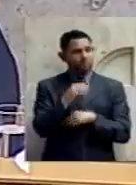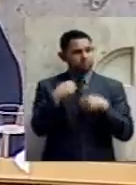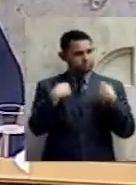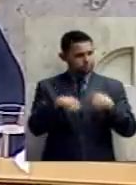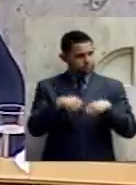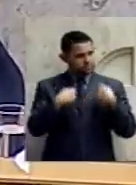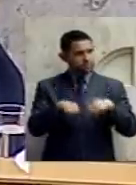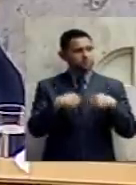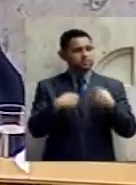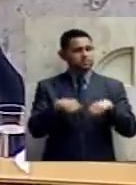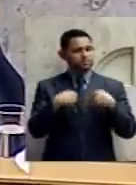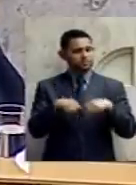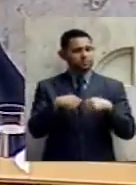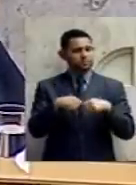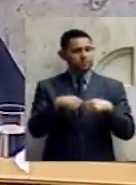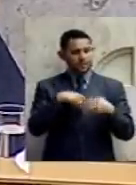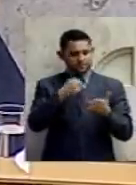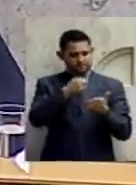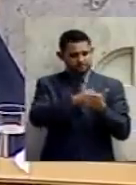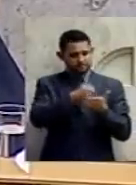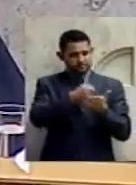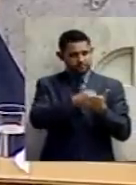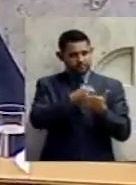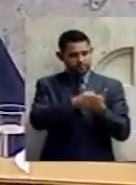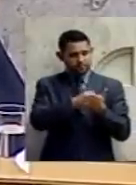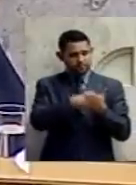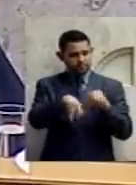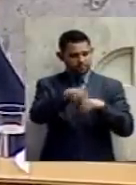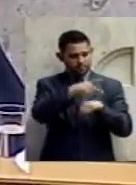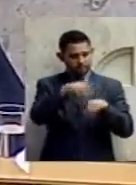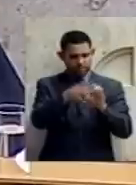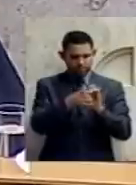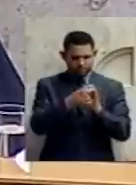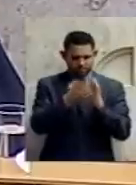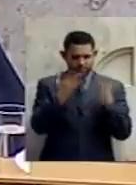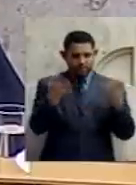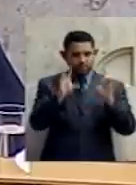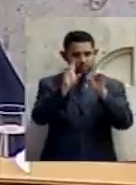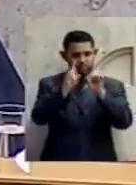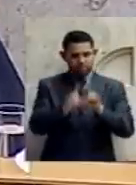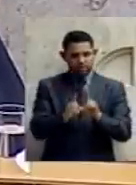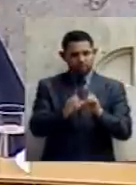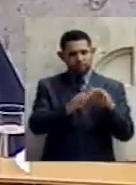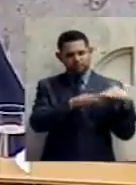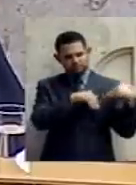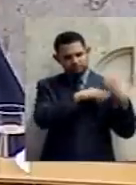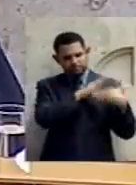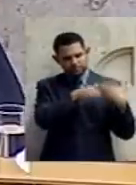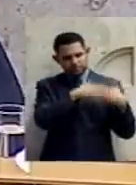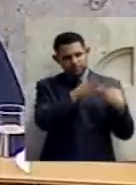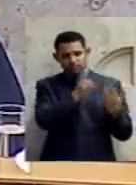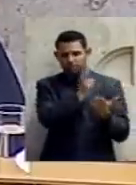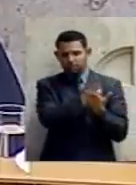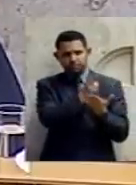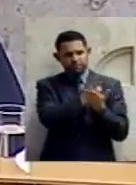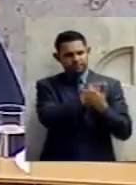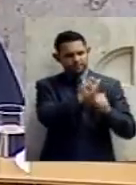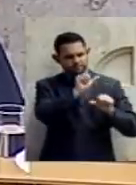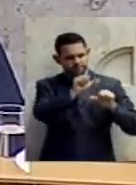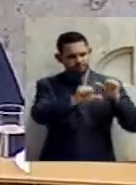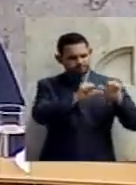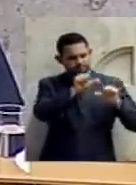imprescindível, para a rigidez do Estado Democrático de Direito, que esse processo tenha permanente